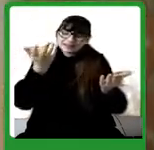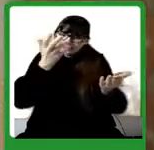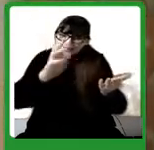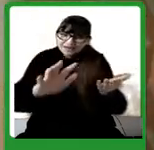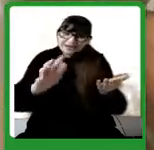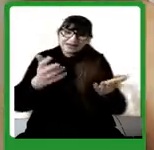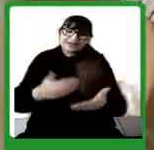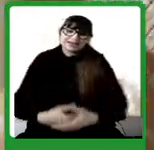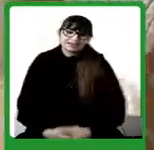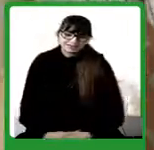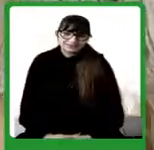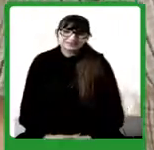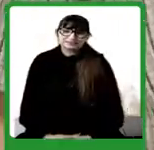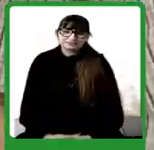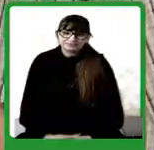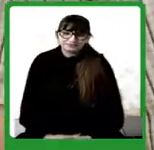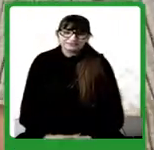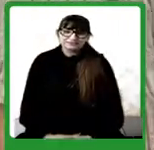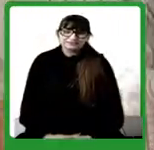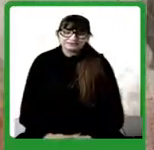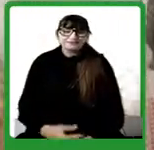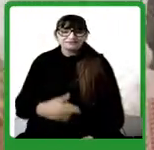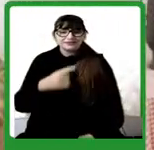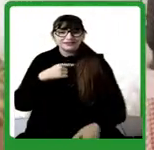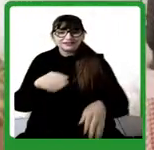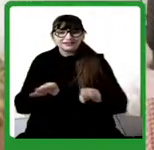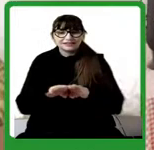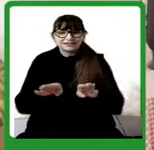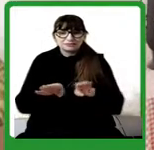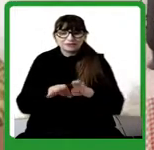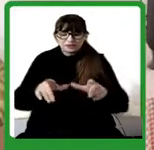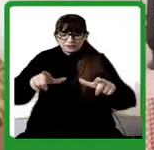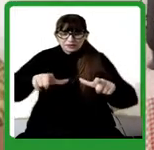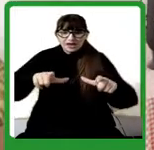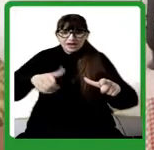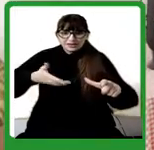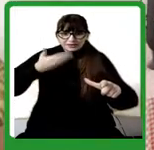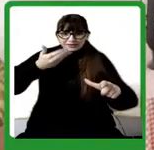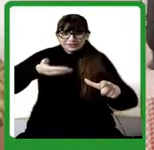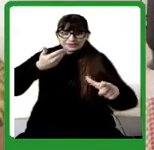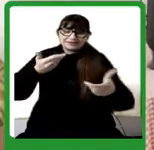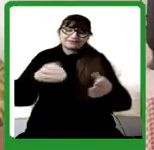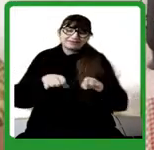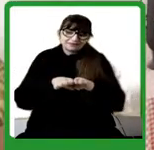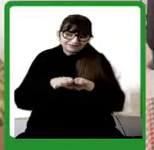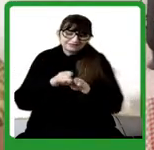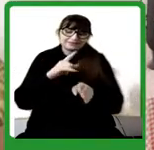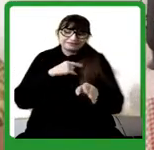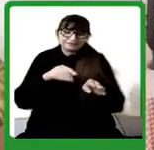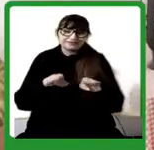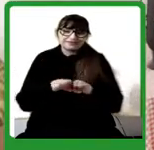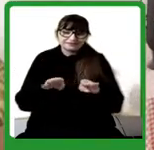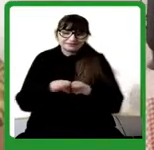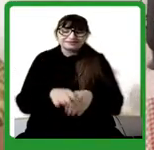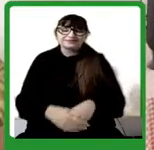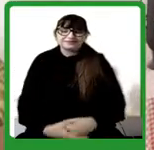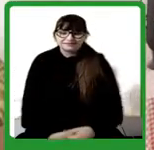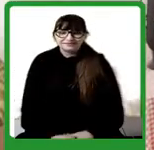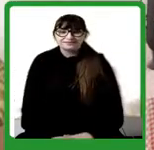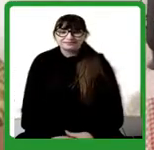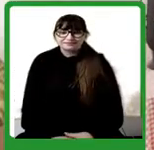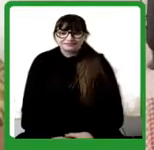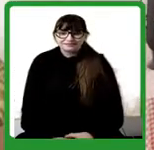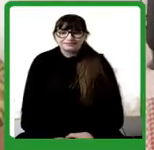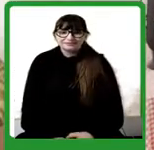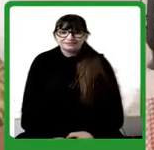Né? Os pratos, marca tudo, os Duralex, aqueles ruins que é o diabo, ninguém quer que lá. Ai. Mas tem também aquele... Tem os